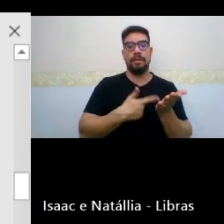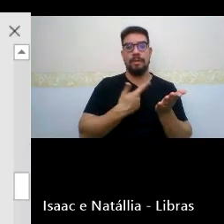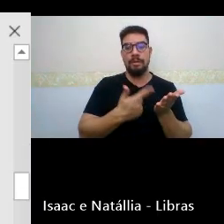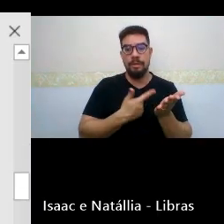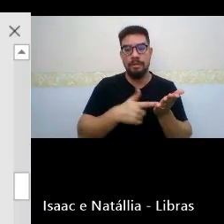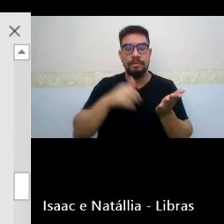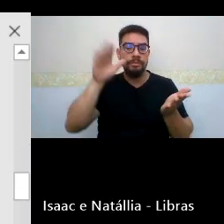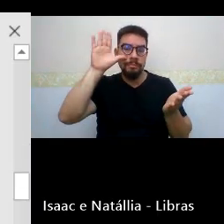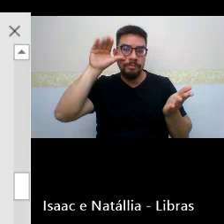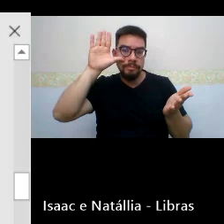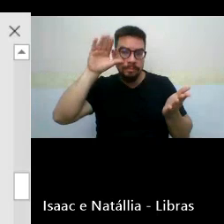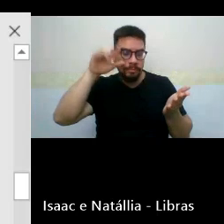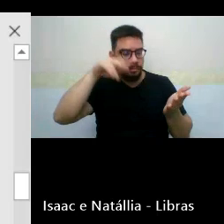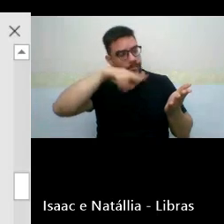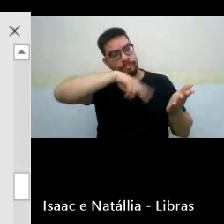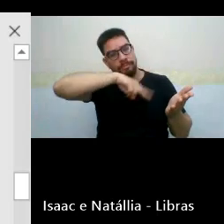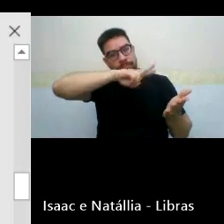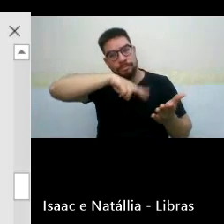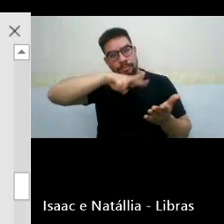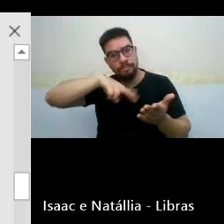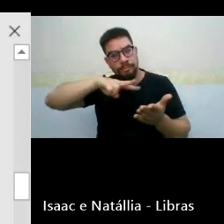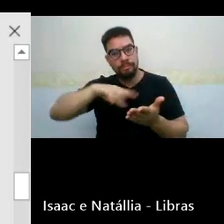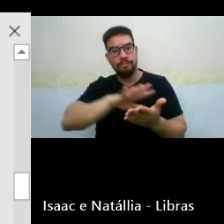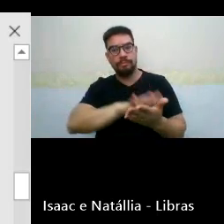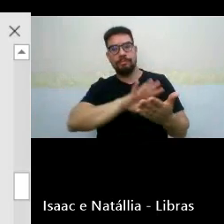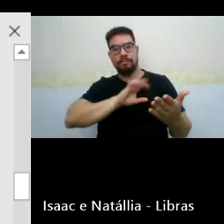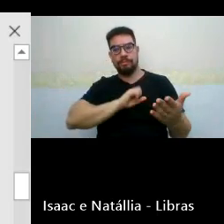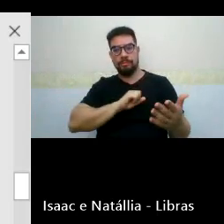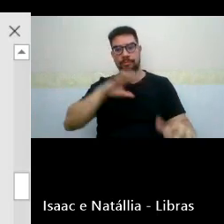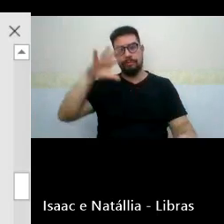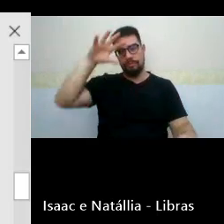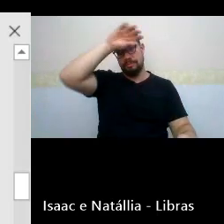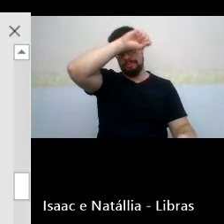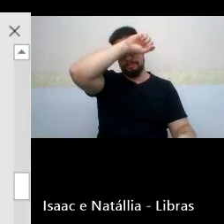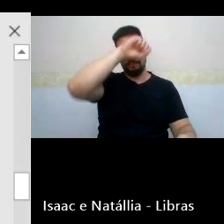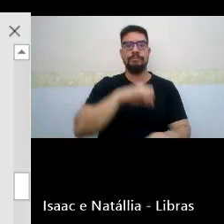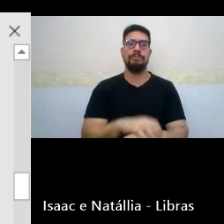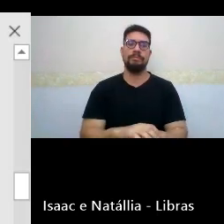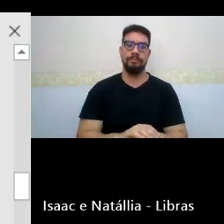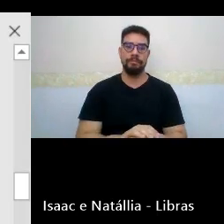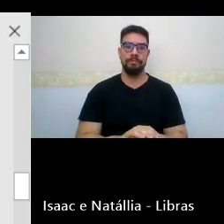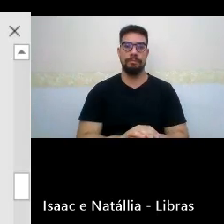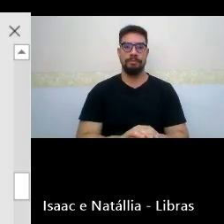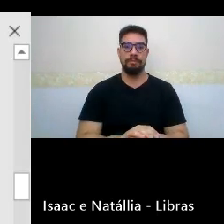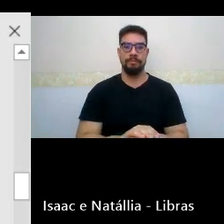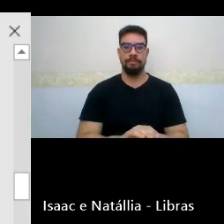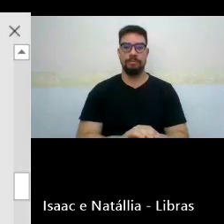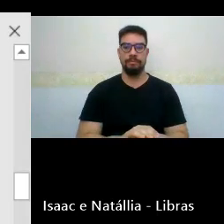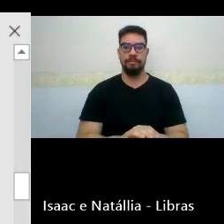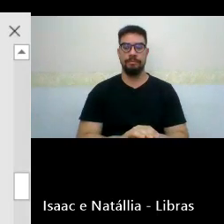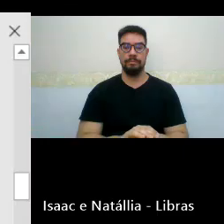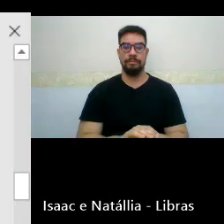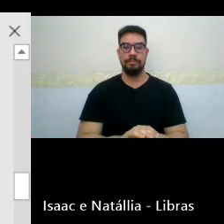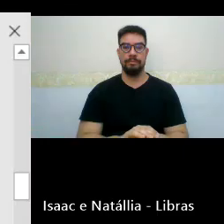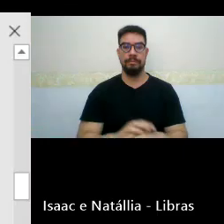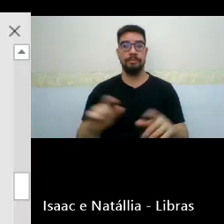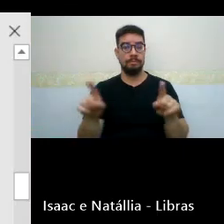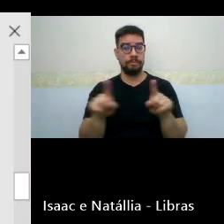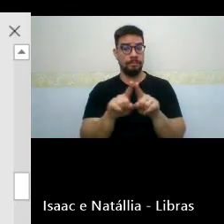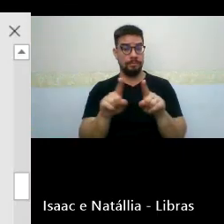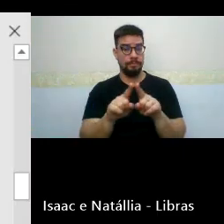perspectiva de ler para aprender, tá? Vamos começar então. Inclusive os textos que estão